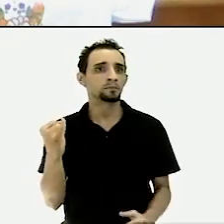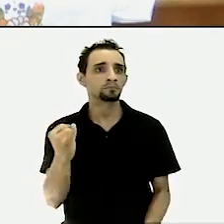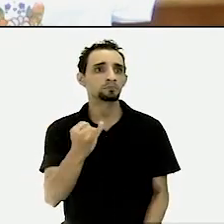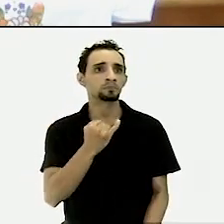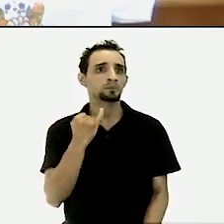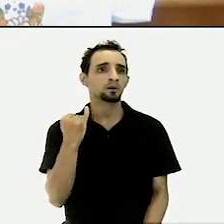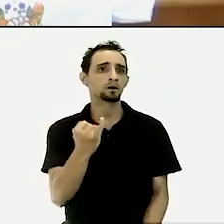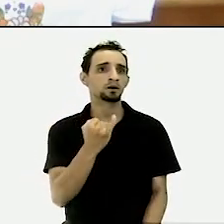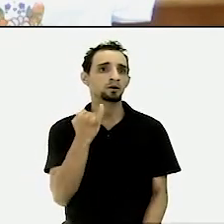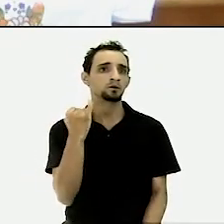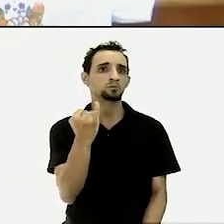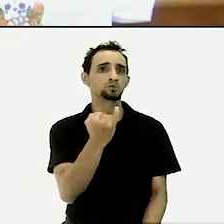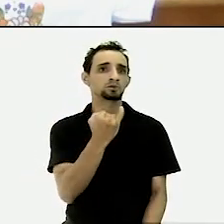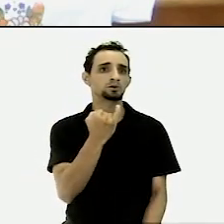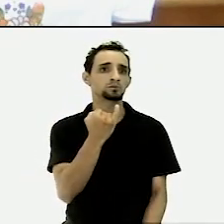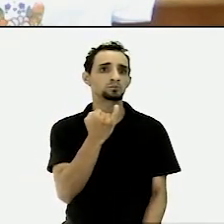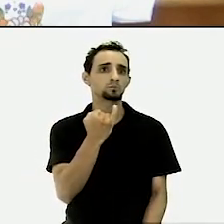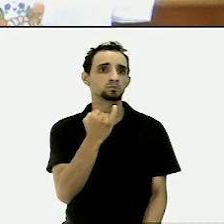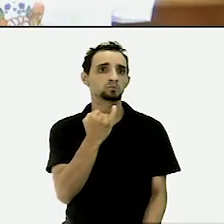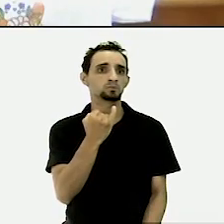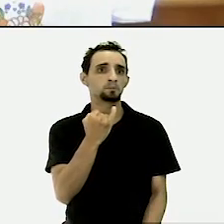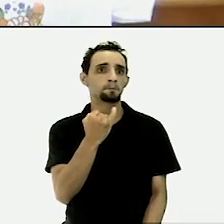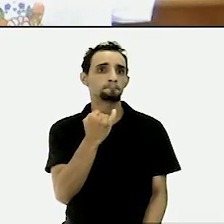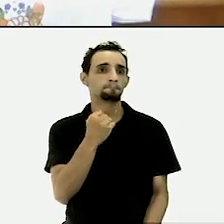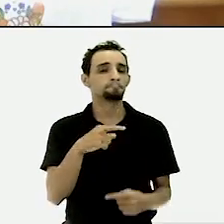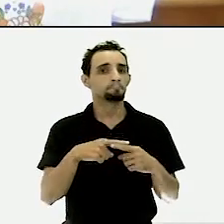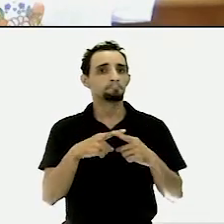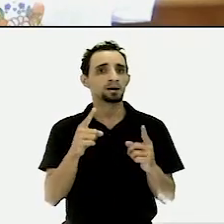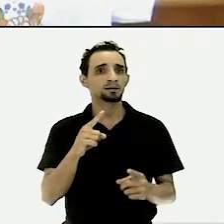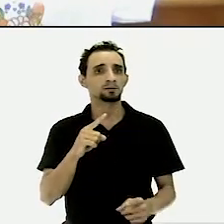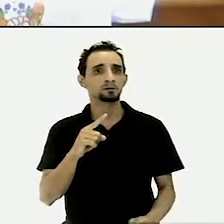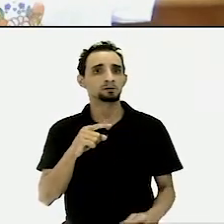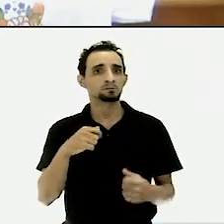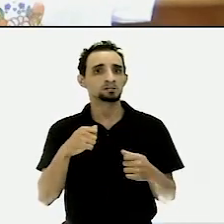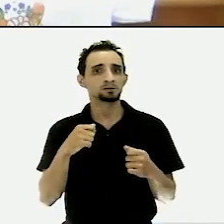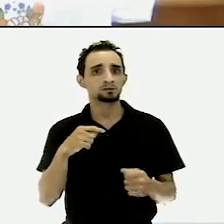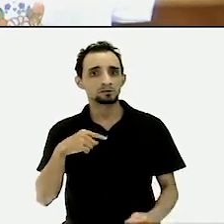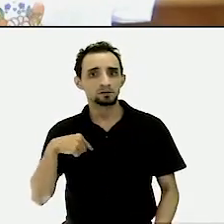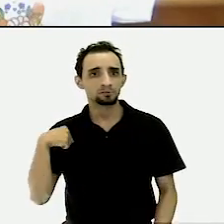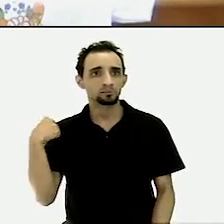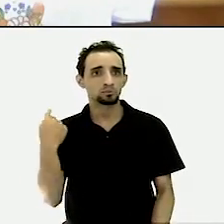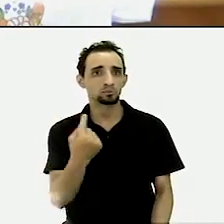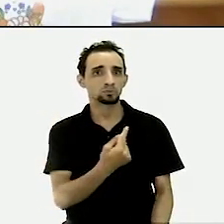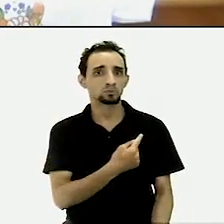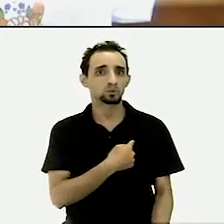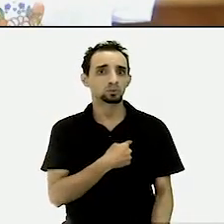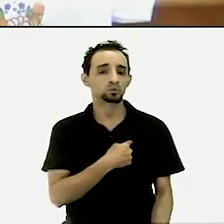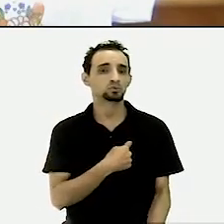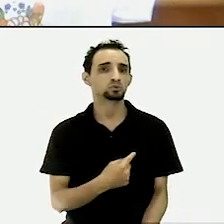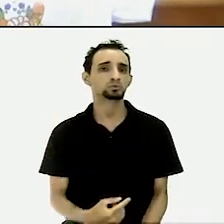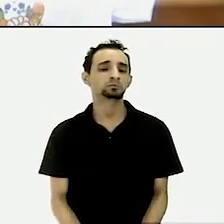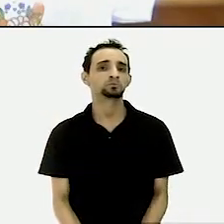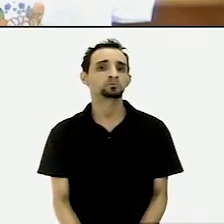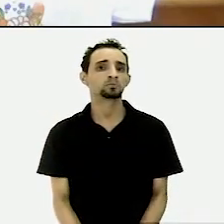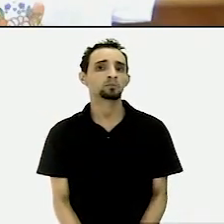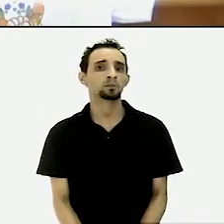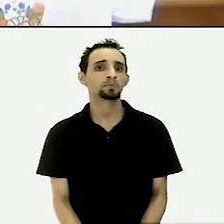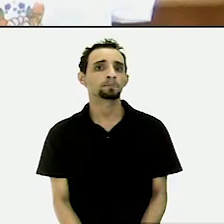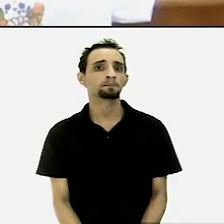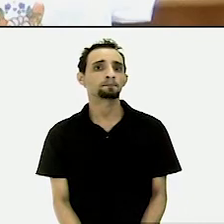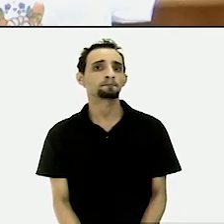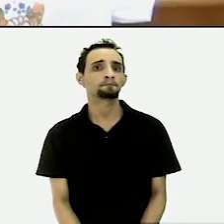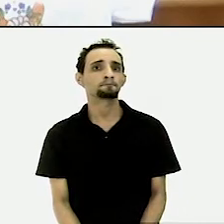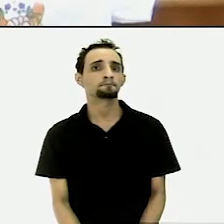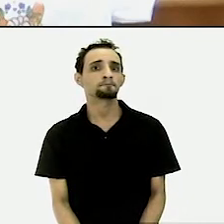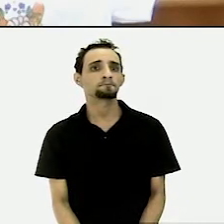ambulância, né? E aqui em Agudos não estão todos adequados. Como nós temos profissionais, como o Auro falou do Guto, né,